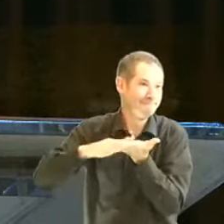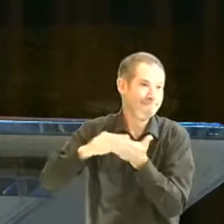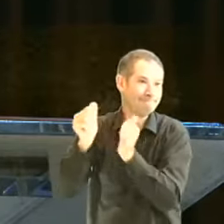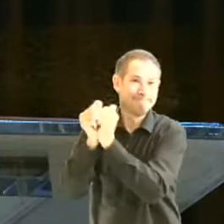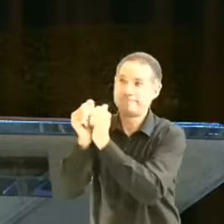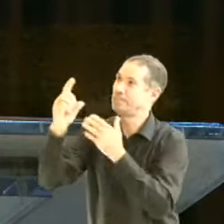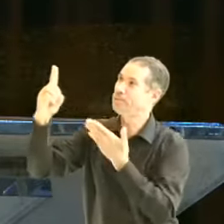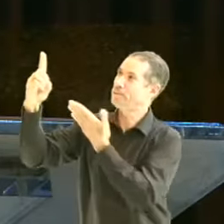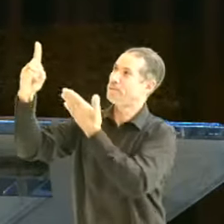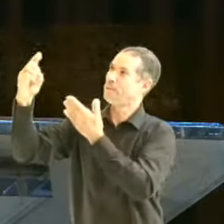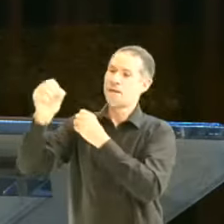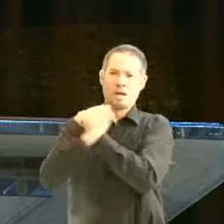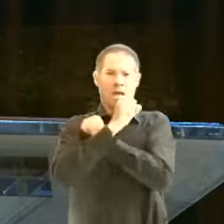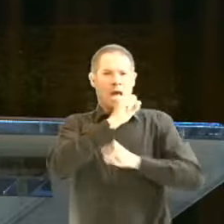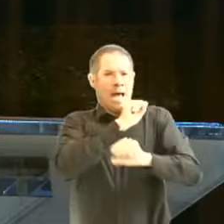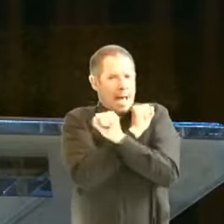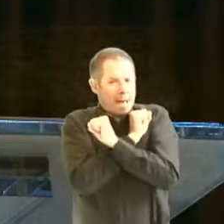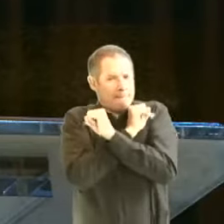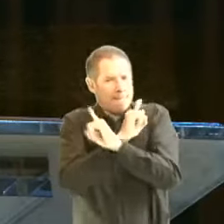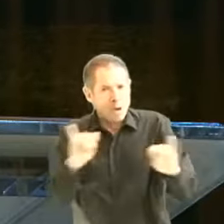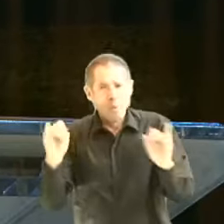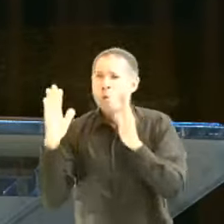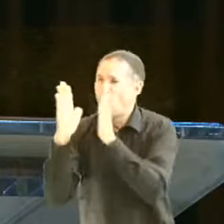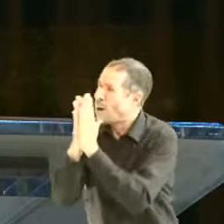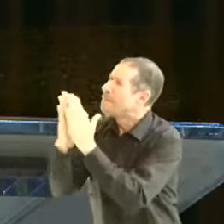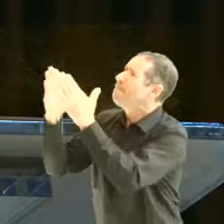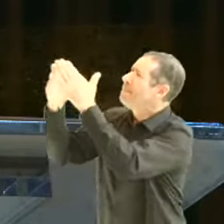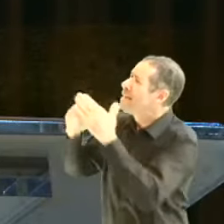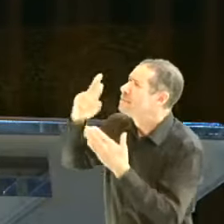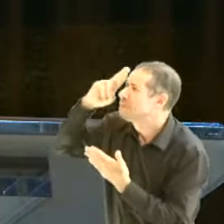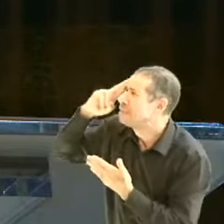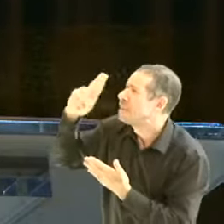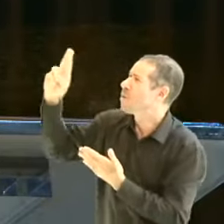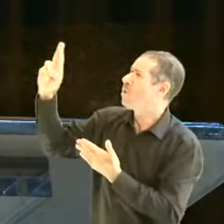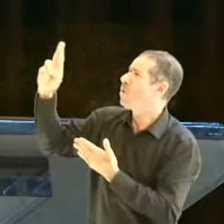E aí então Abacuque ora e pede: Senhor, tenha